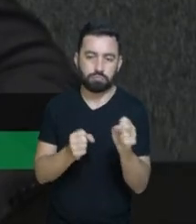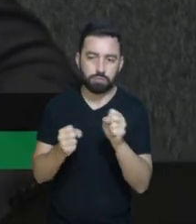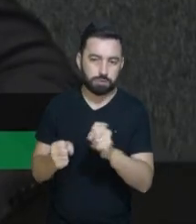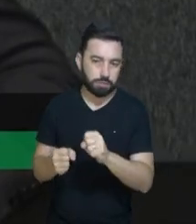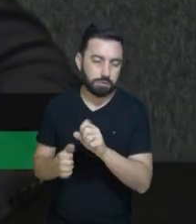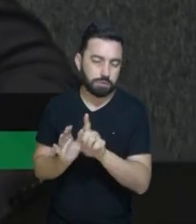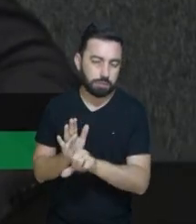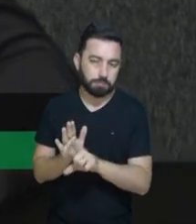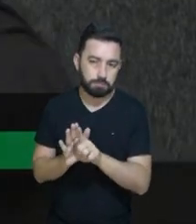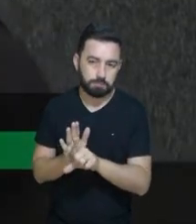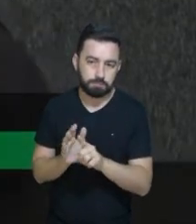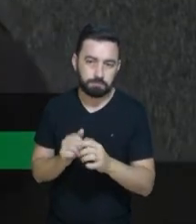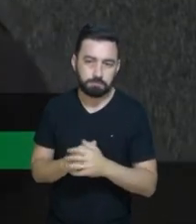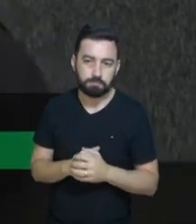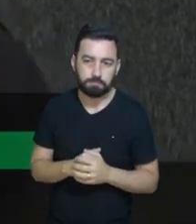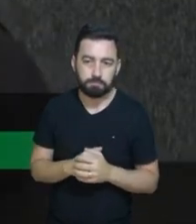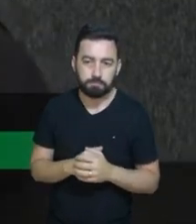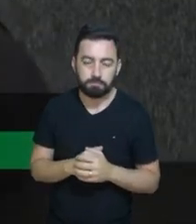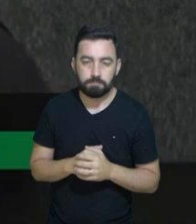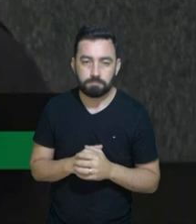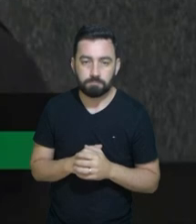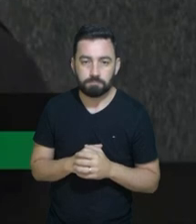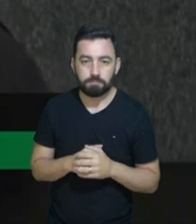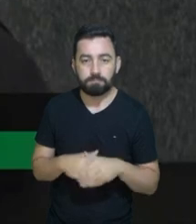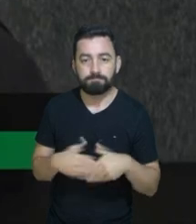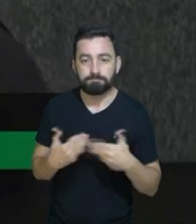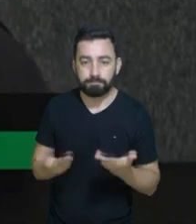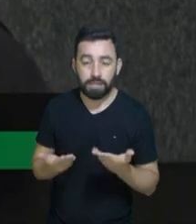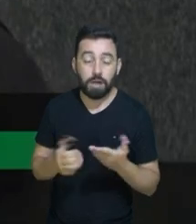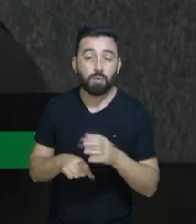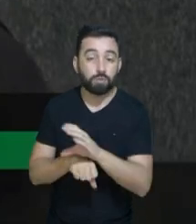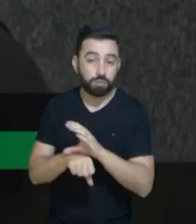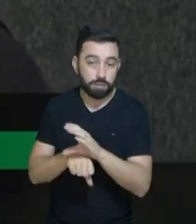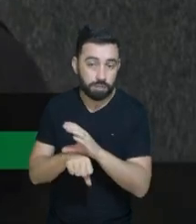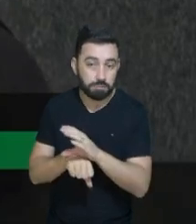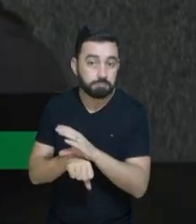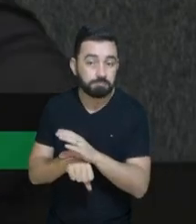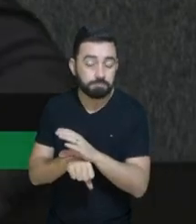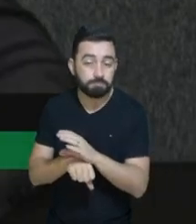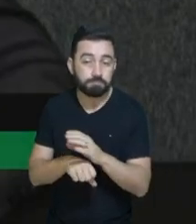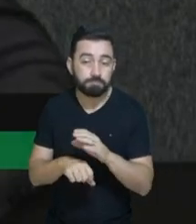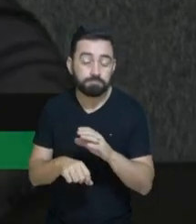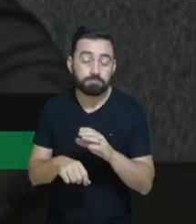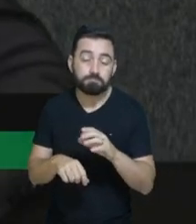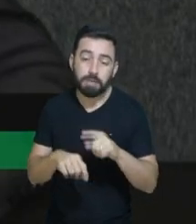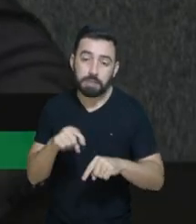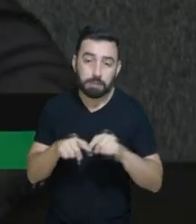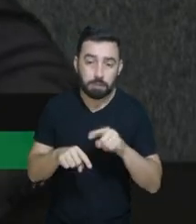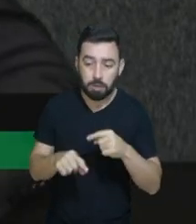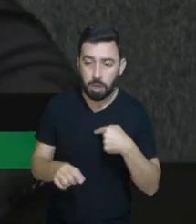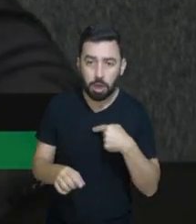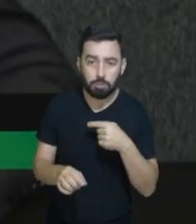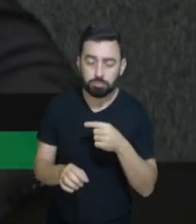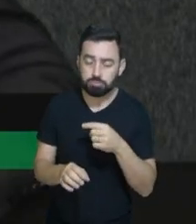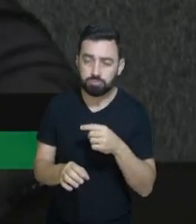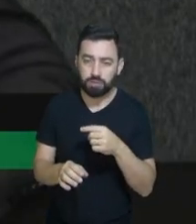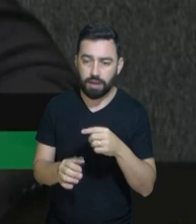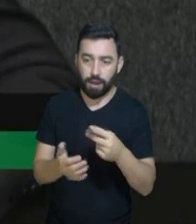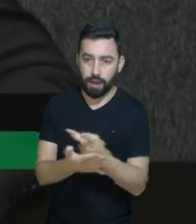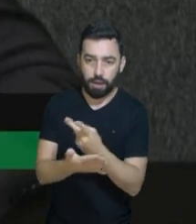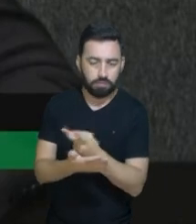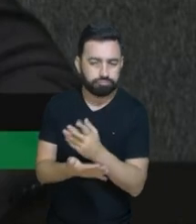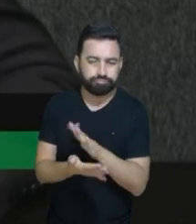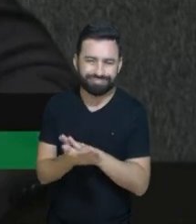então eh em relação à constitucionalidade material também não detecto qualquer violação aos texos